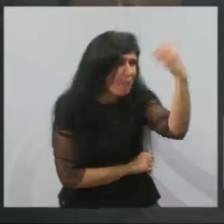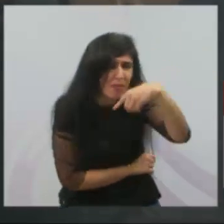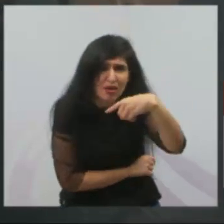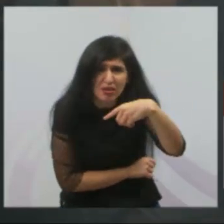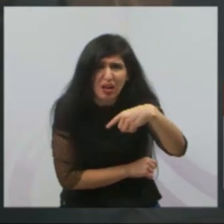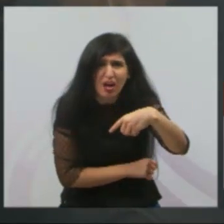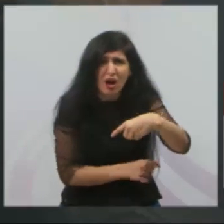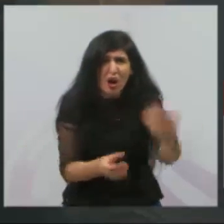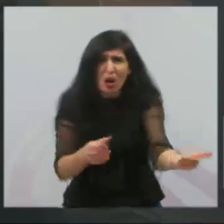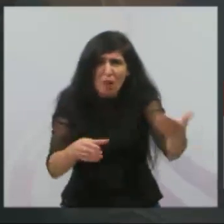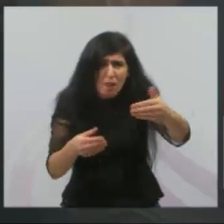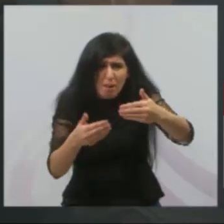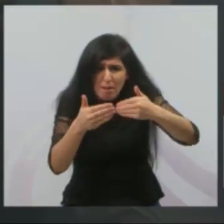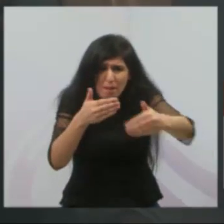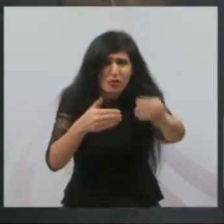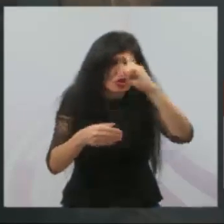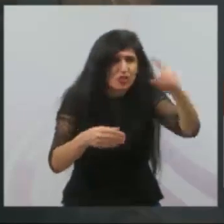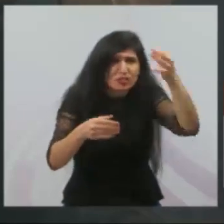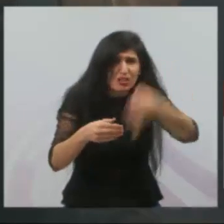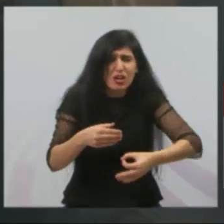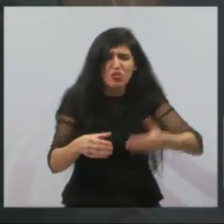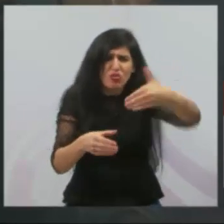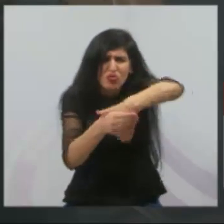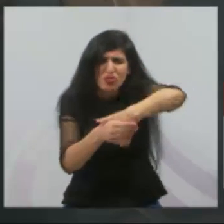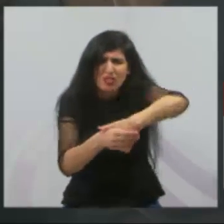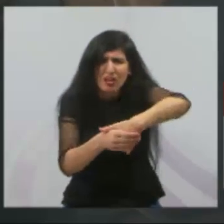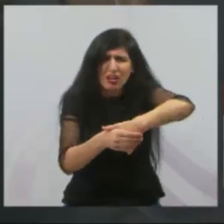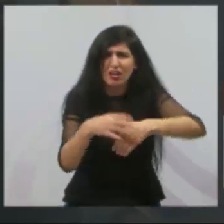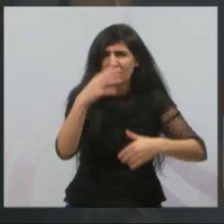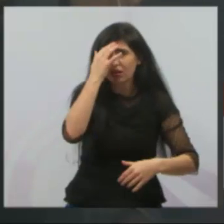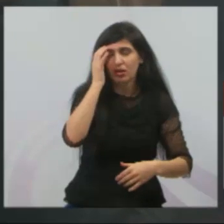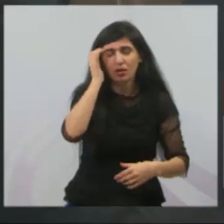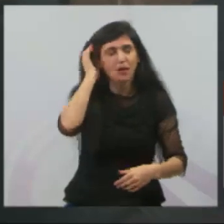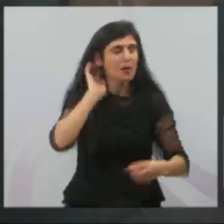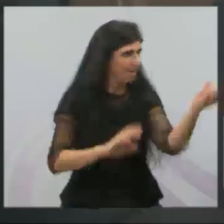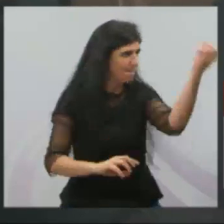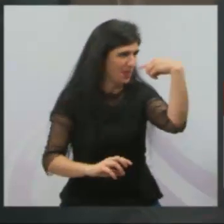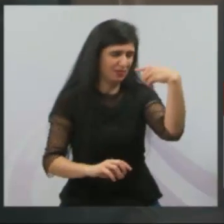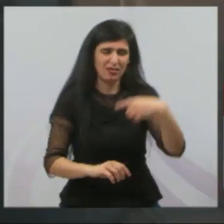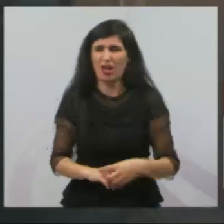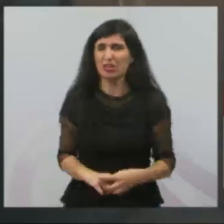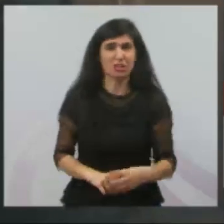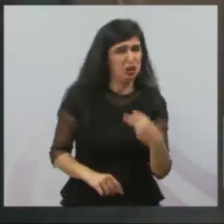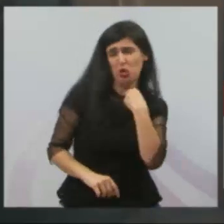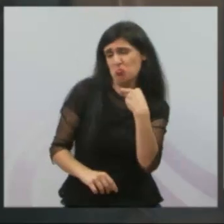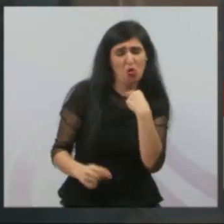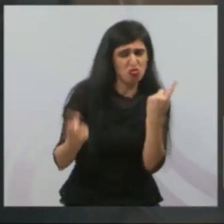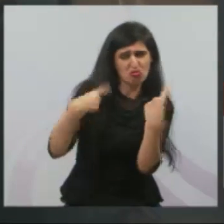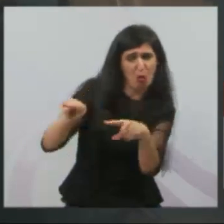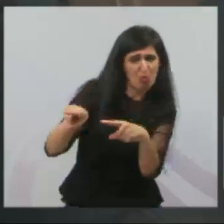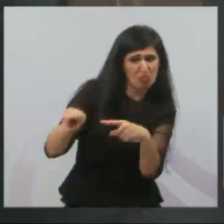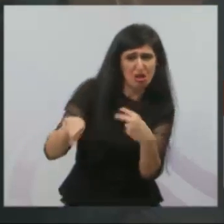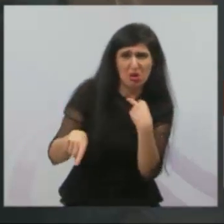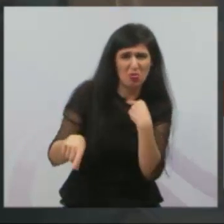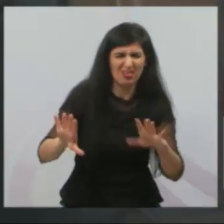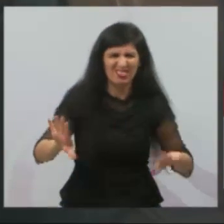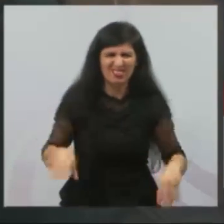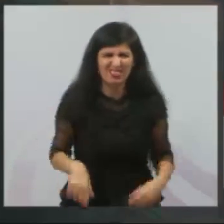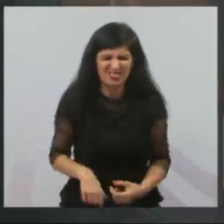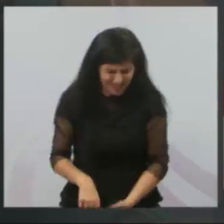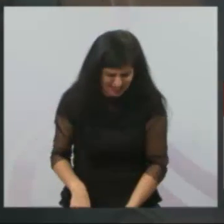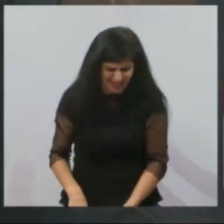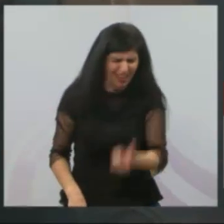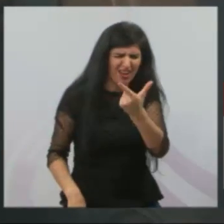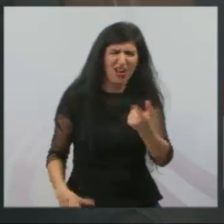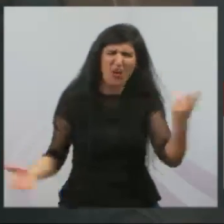para votar projeto e, ao mesmo tempo, determinar que nós não podemos votar contra. Tem outro vício